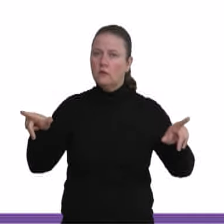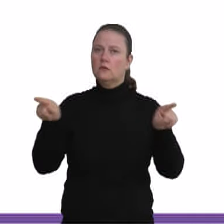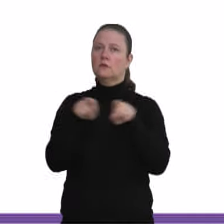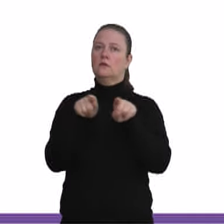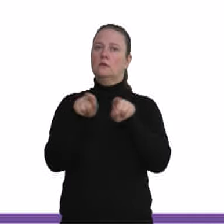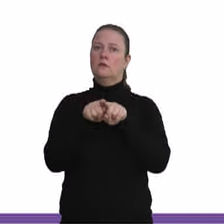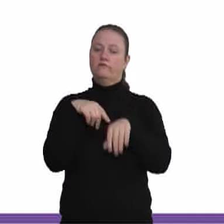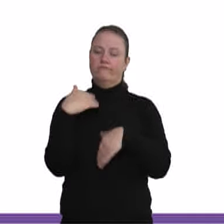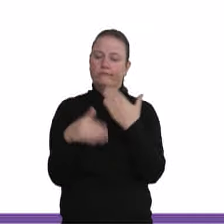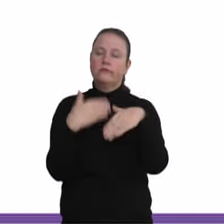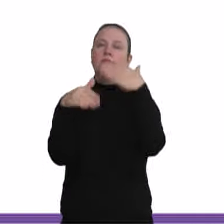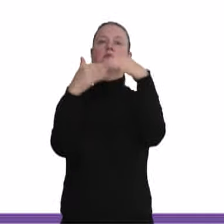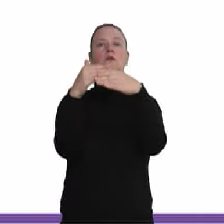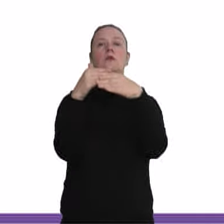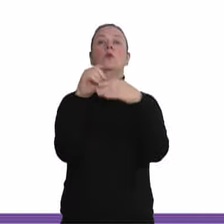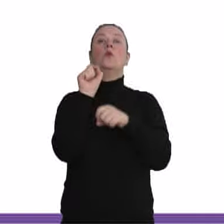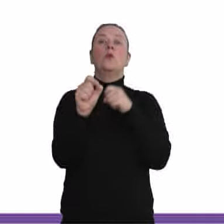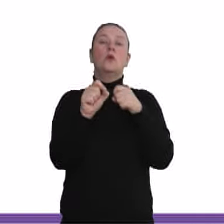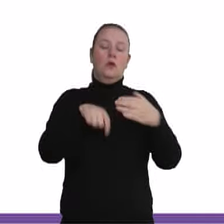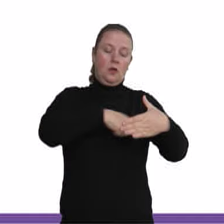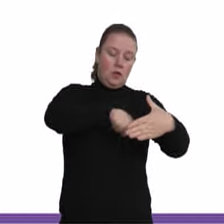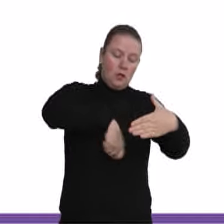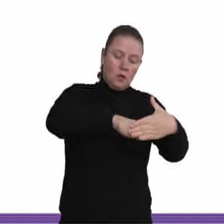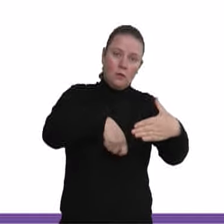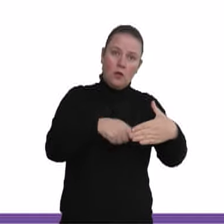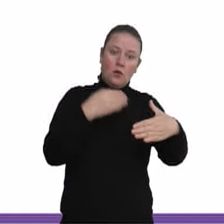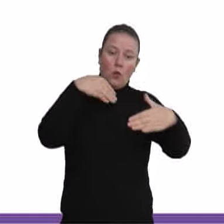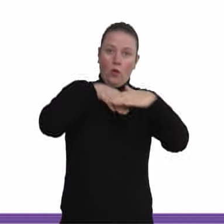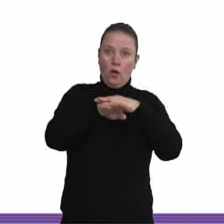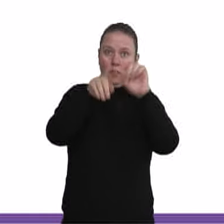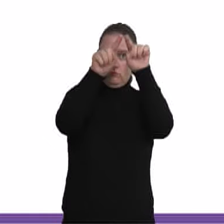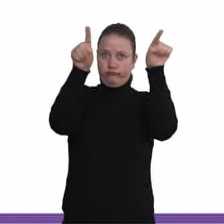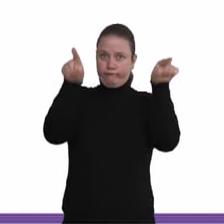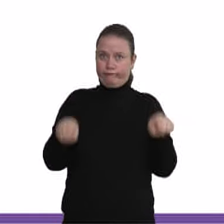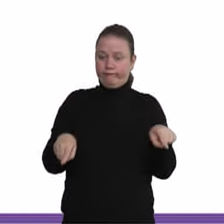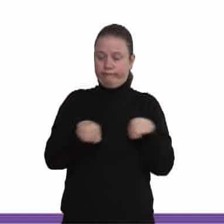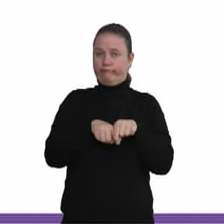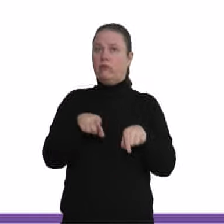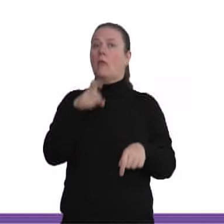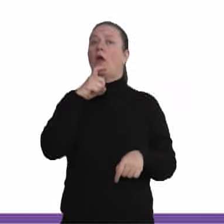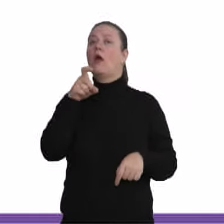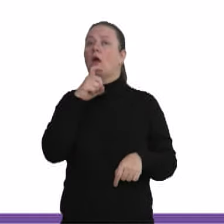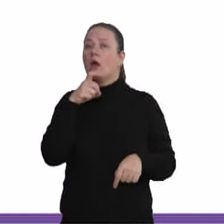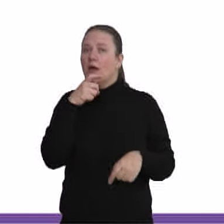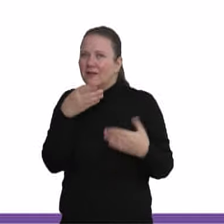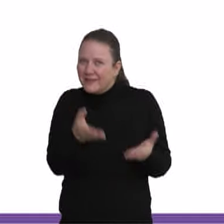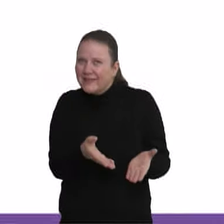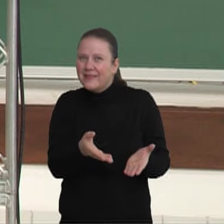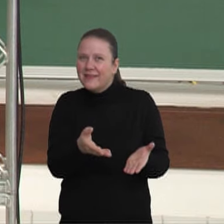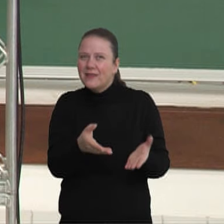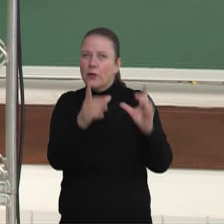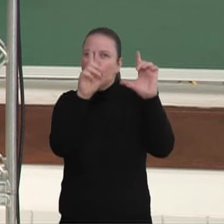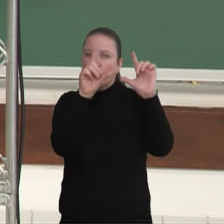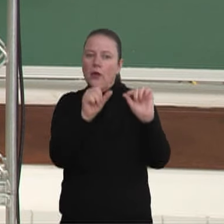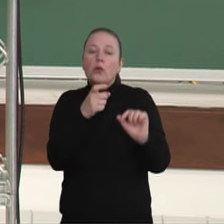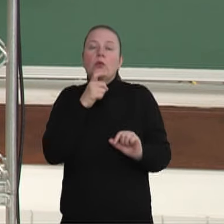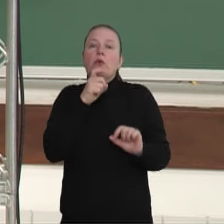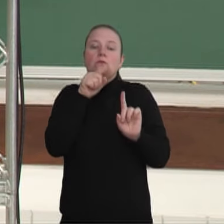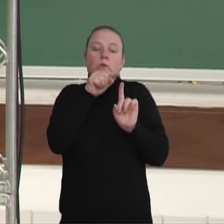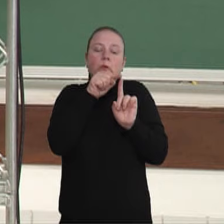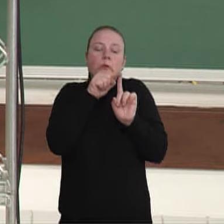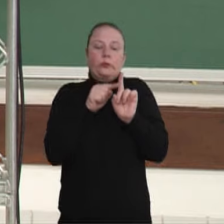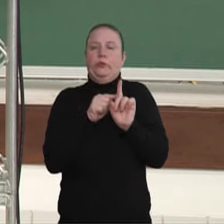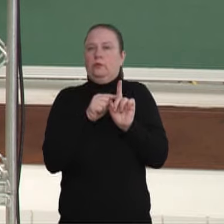no resfriamento dos alimentos em geladeiras. Também precisa do meio material para estar se propagando. Então assim, quando vamos